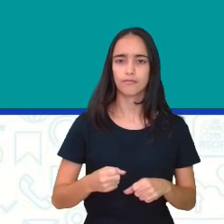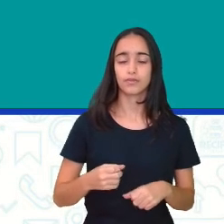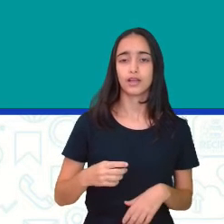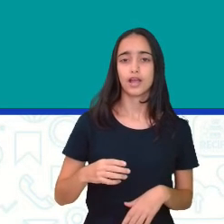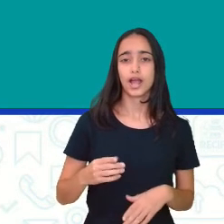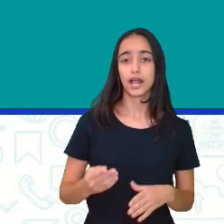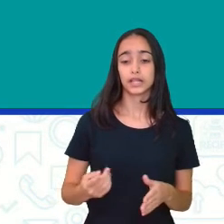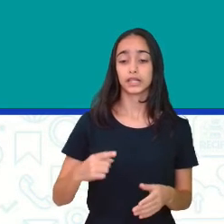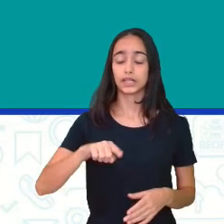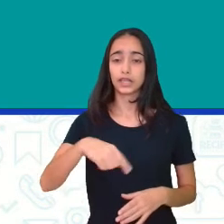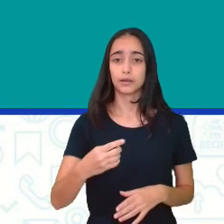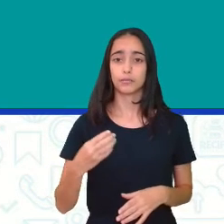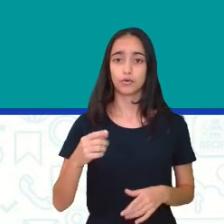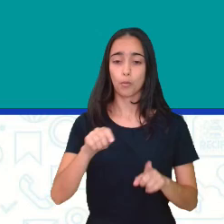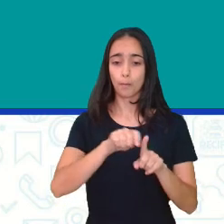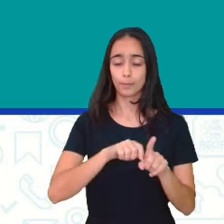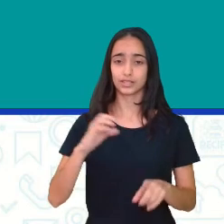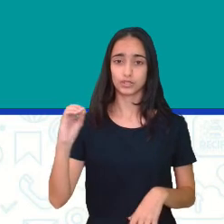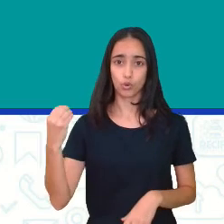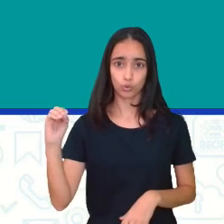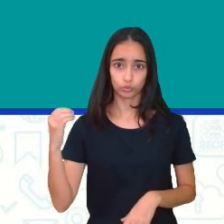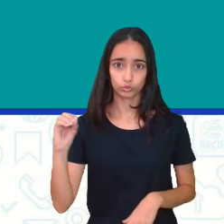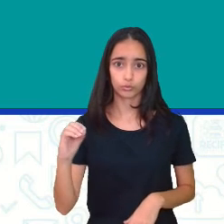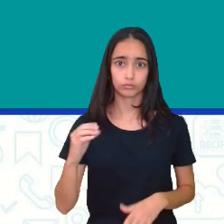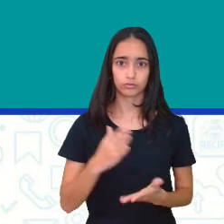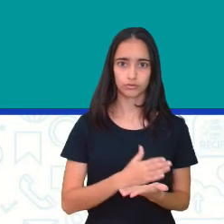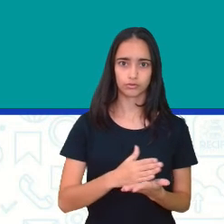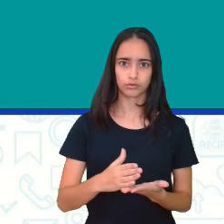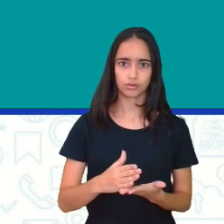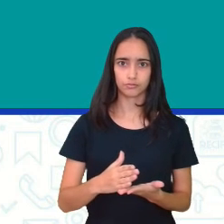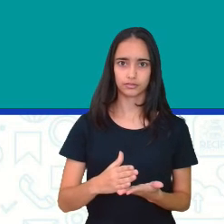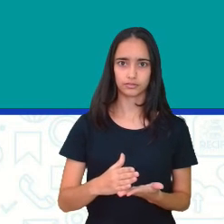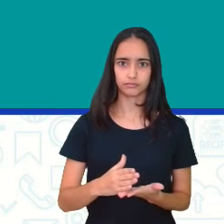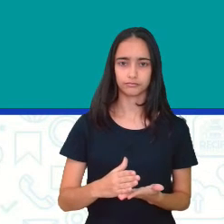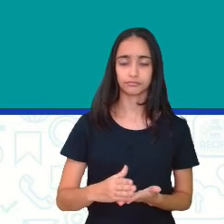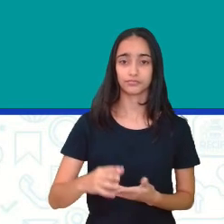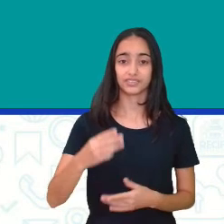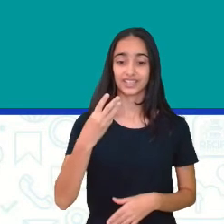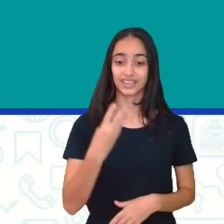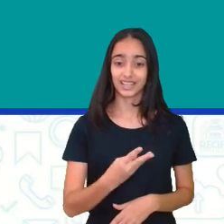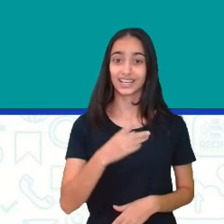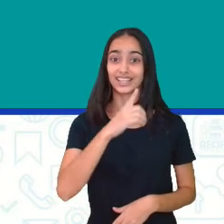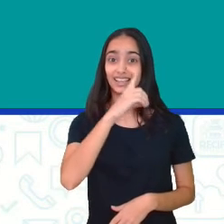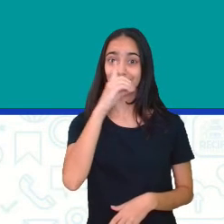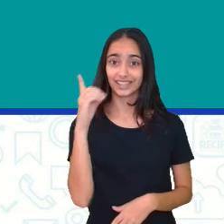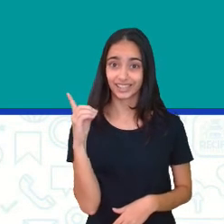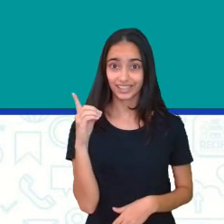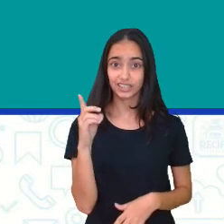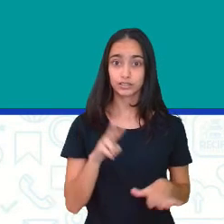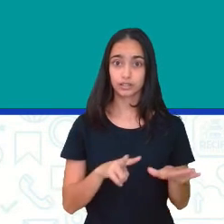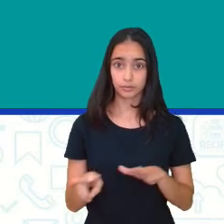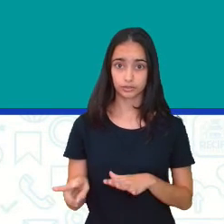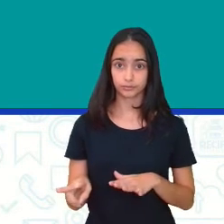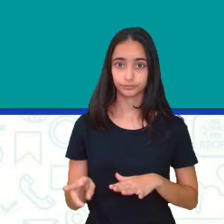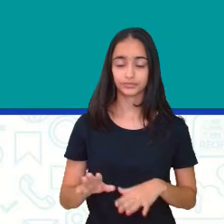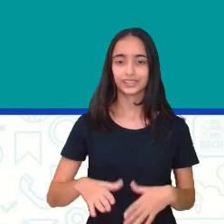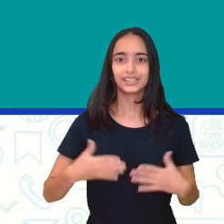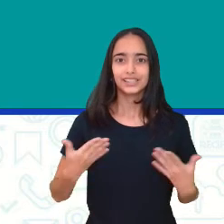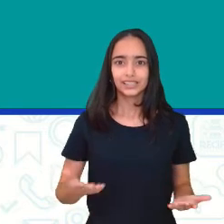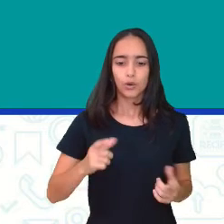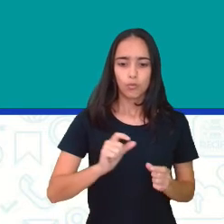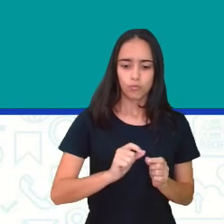de outubro, eles começarão a fazer isso por 3 dias. Então, eu aumento aí